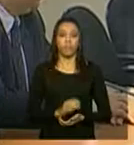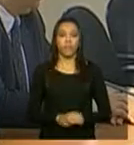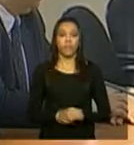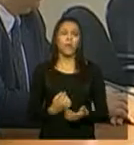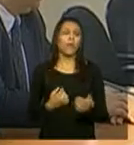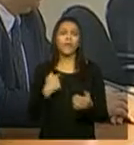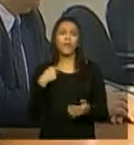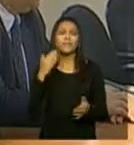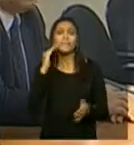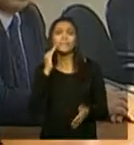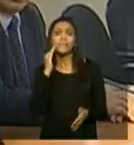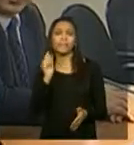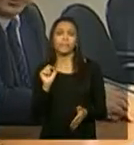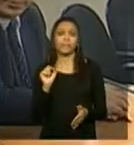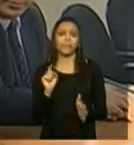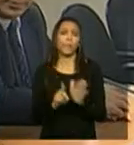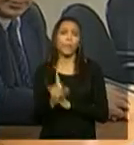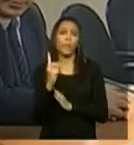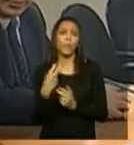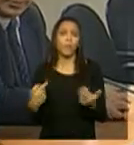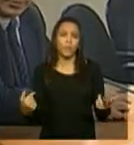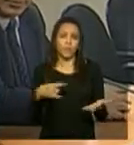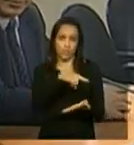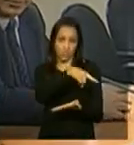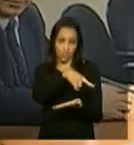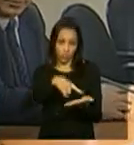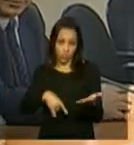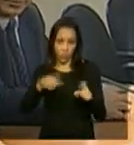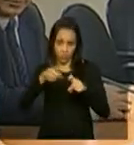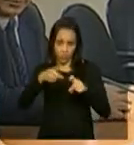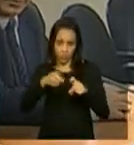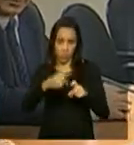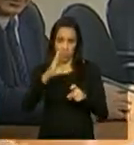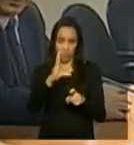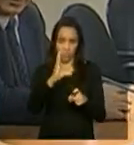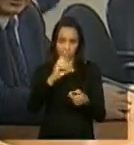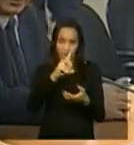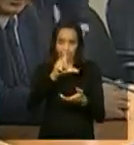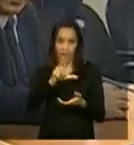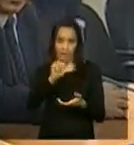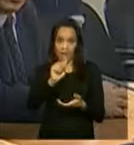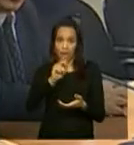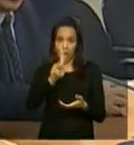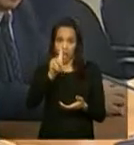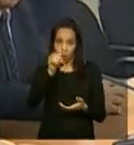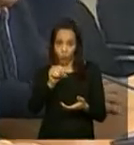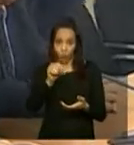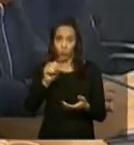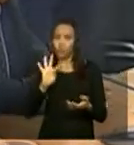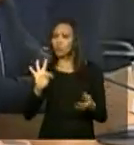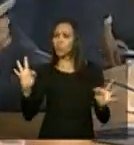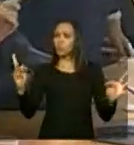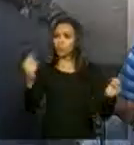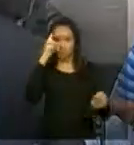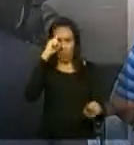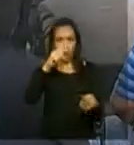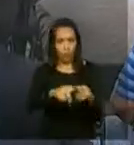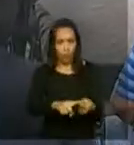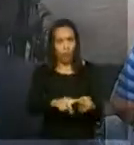afinal o laudo ele é inconclusivo ou o laudo ele